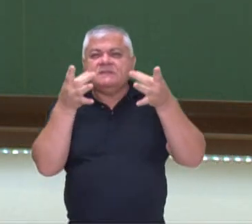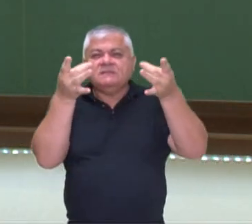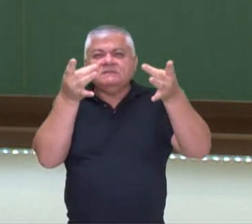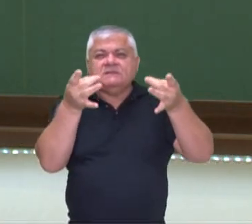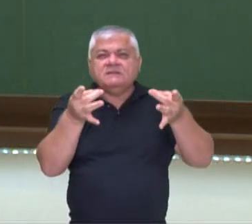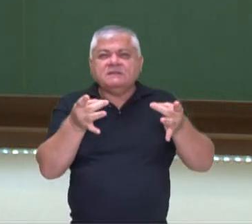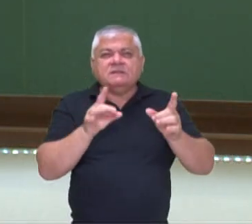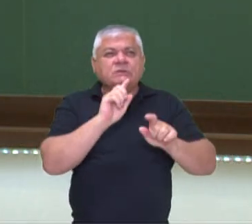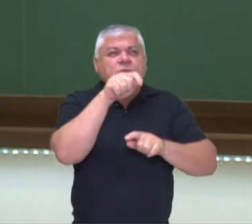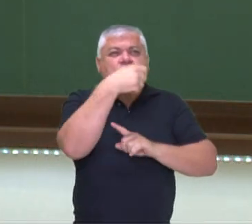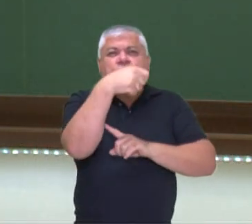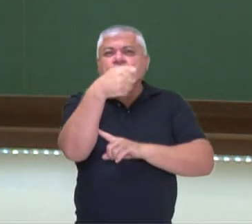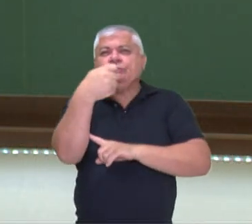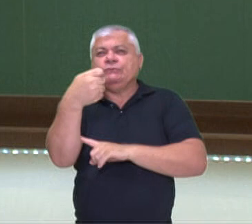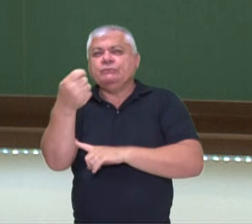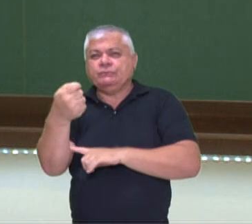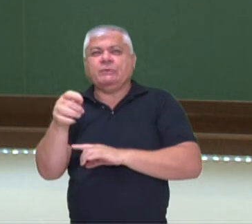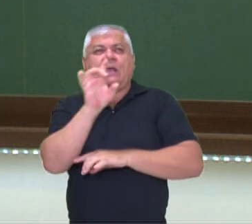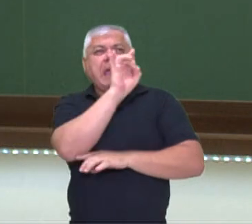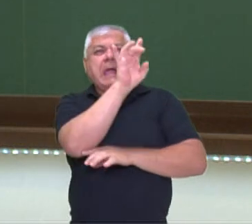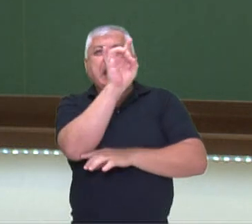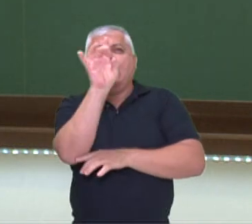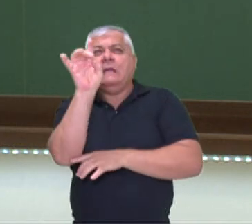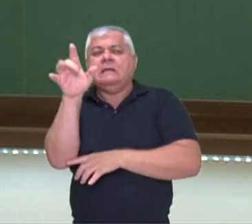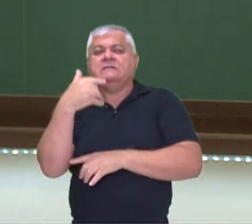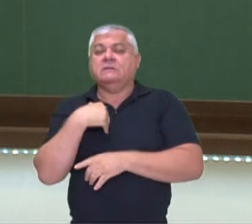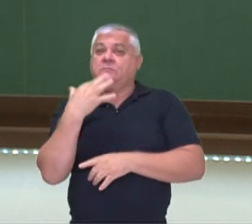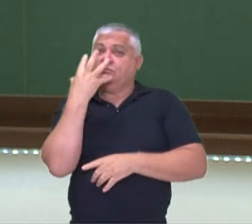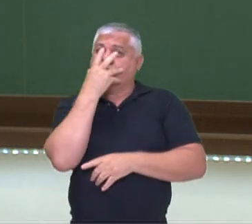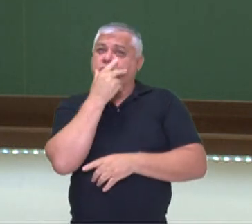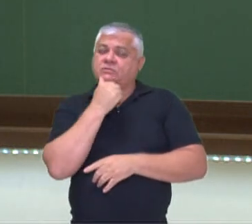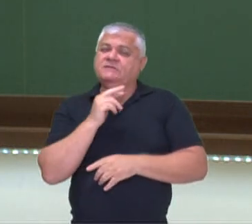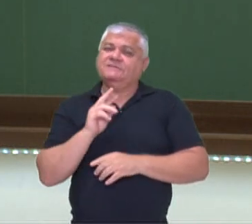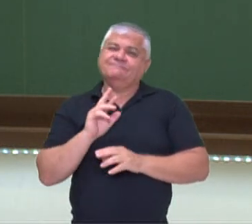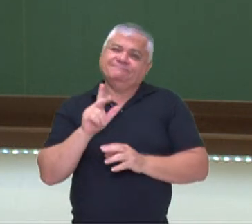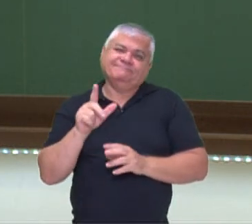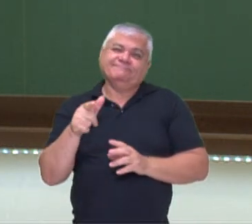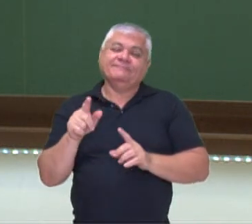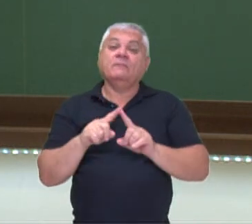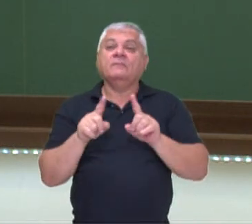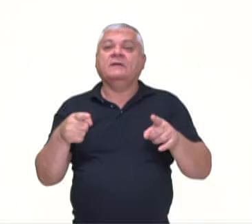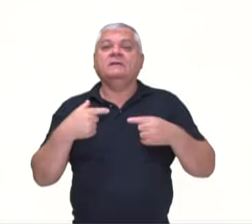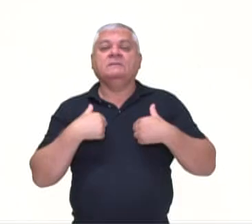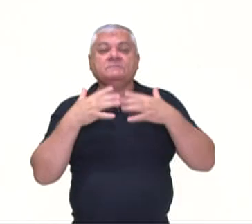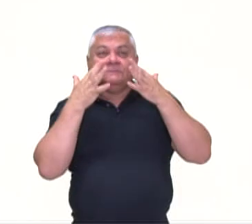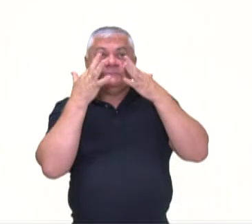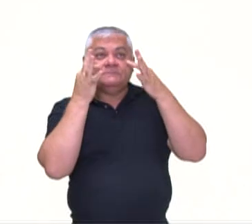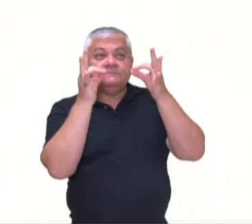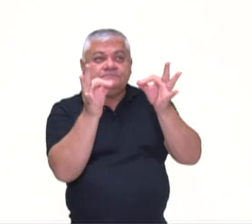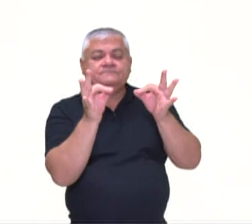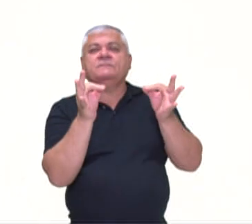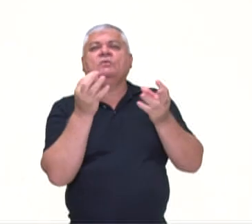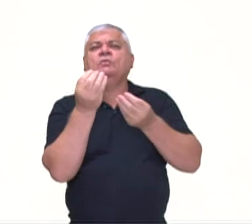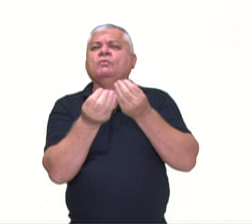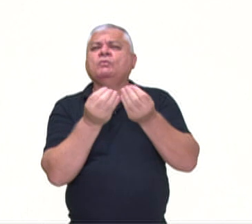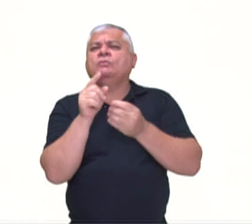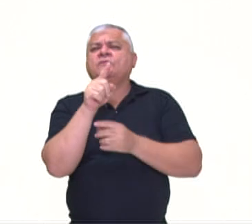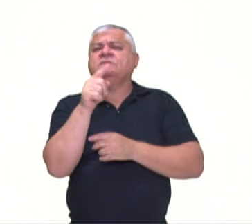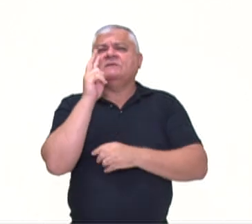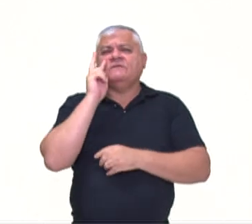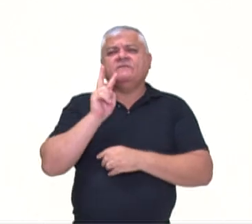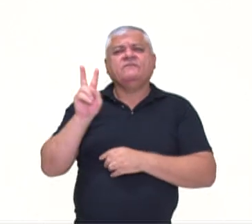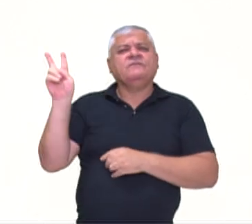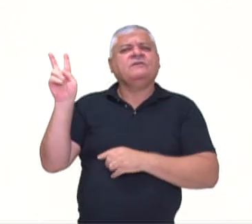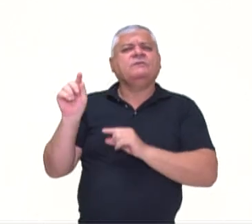detalhes dessa imagem. Ela não está esteticamente bonita, mas preste atenção nessa imagem. E o que você